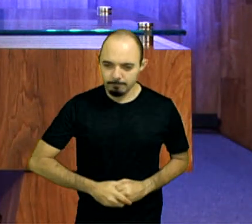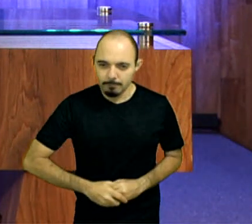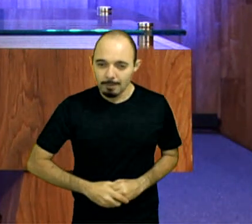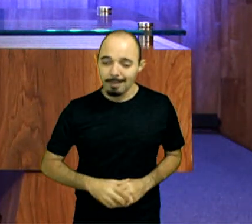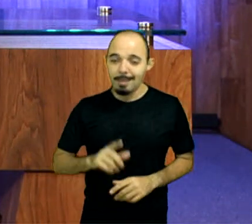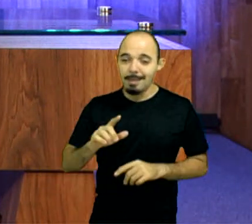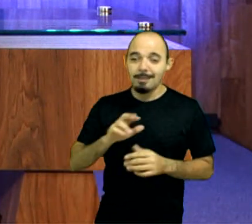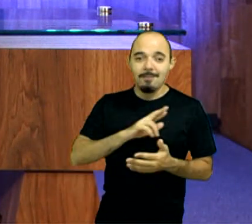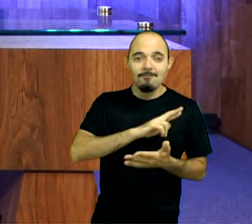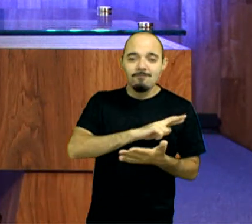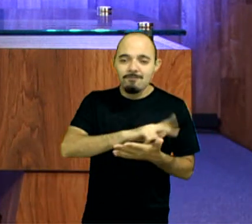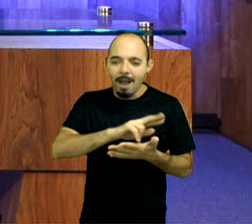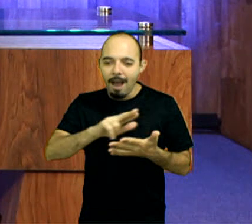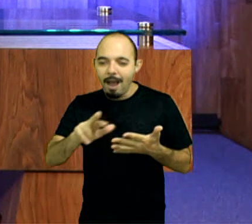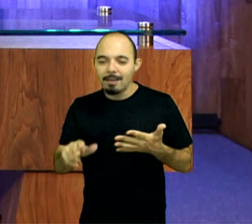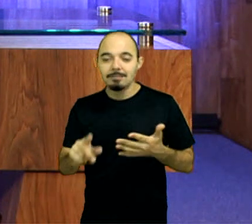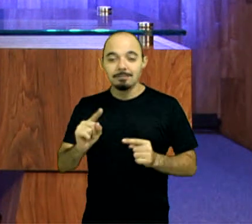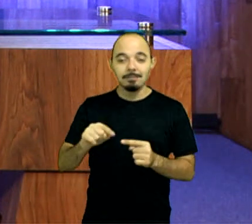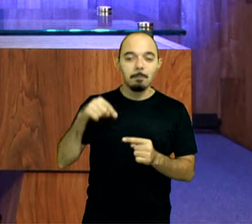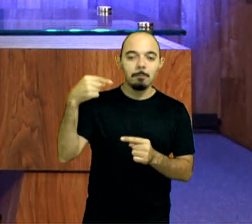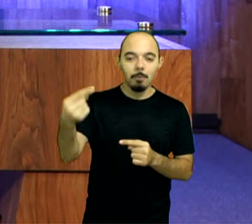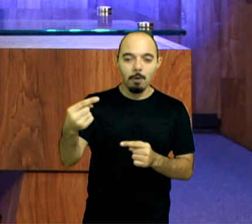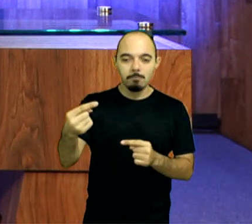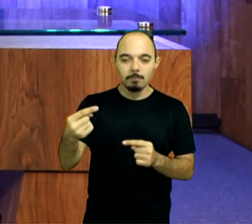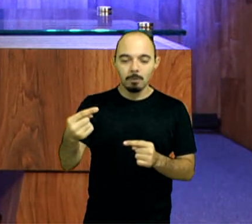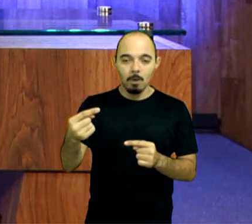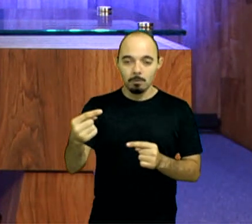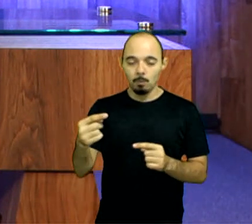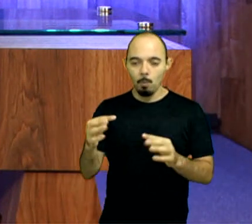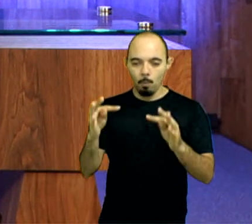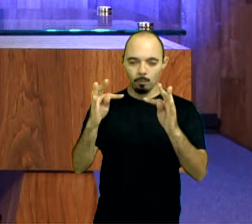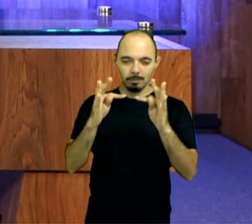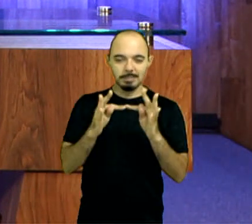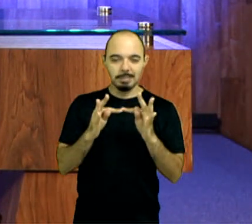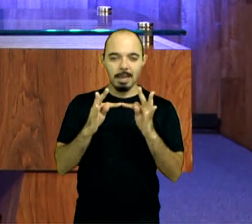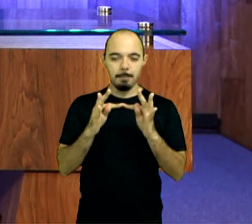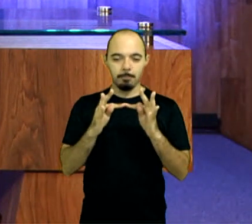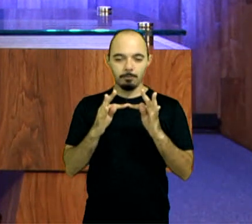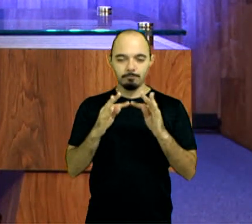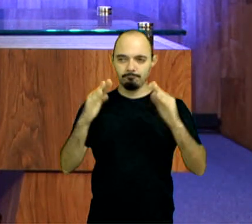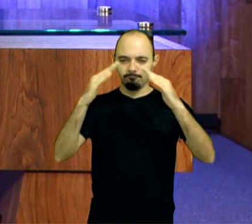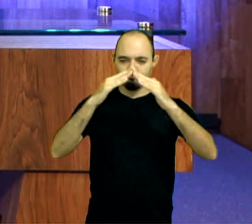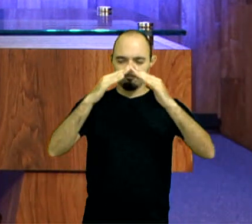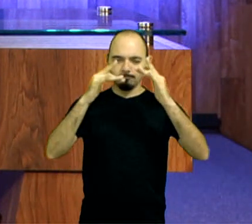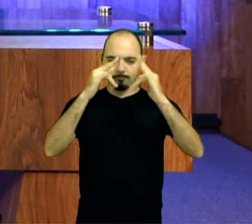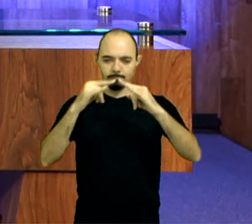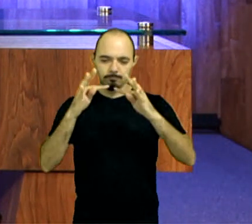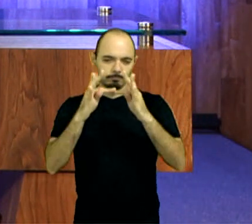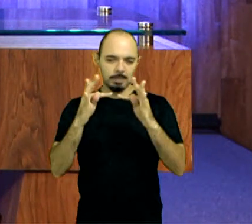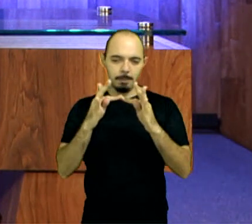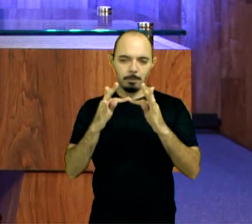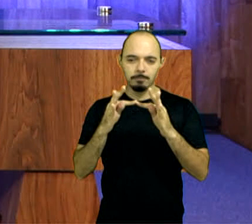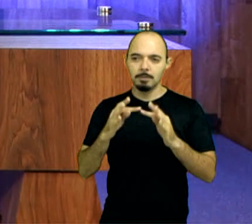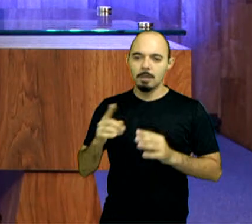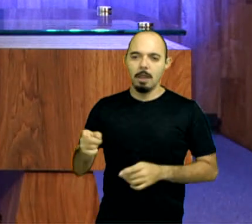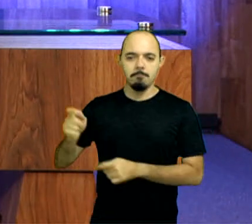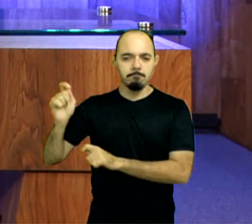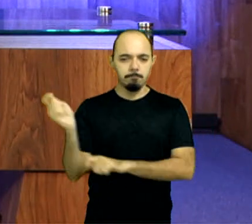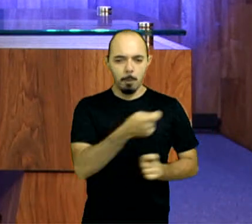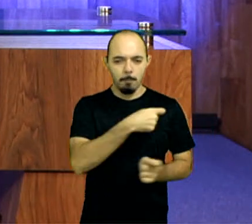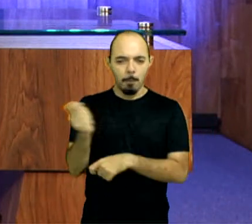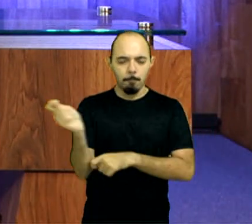templo de Dagom. Sansão foi derrotado pelo inimigo e